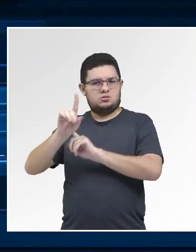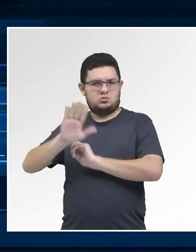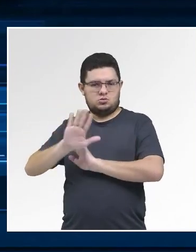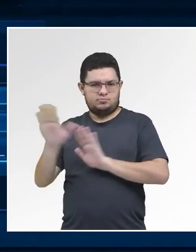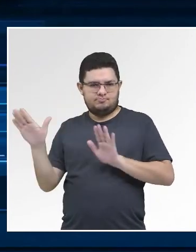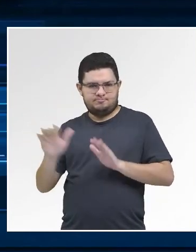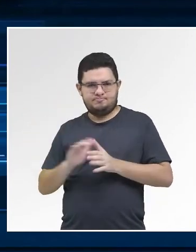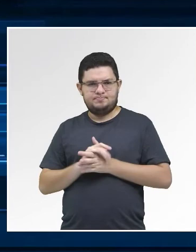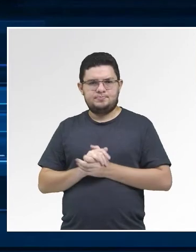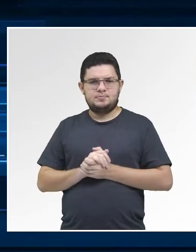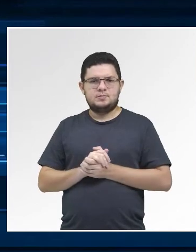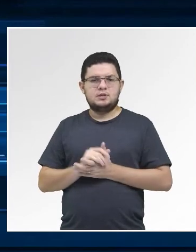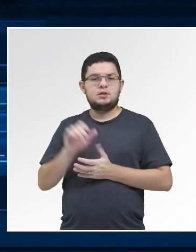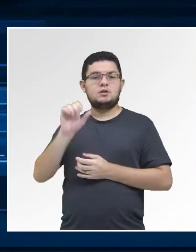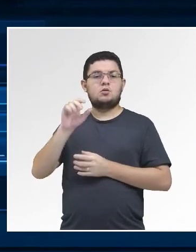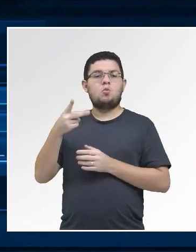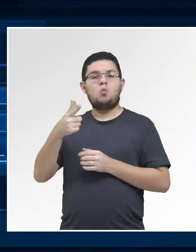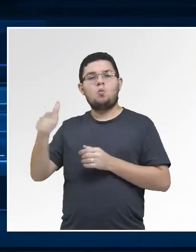um verbo